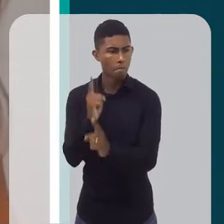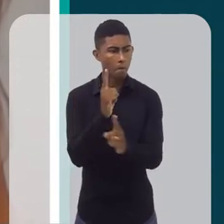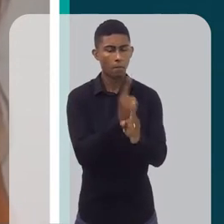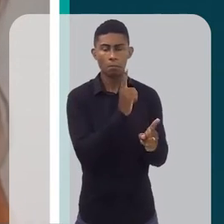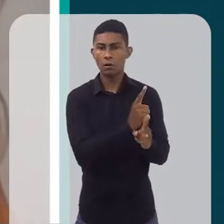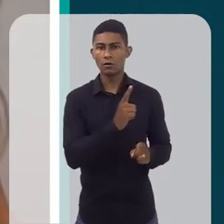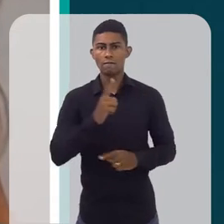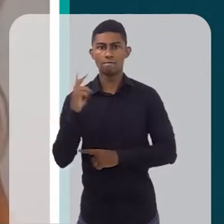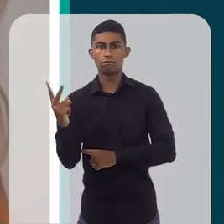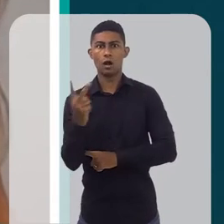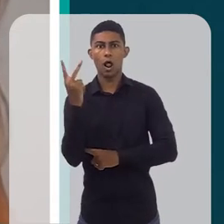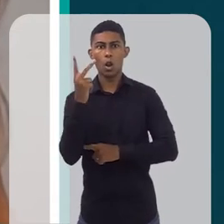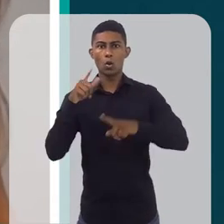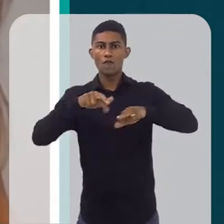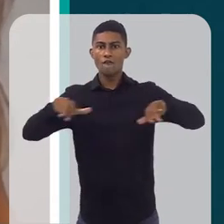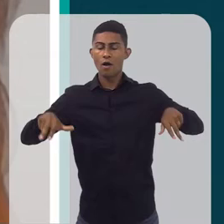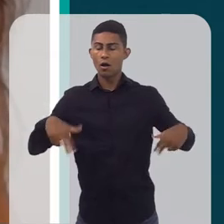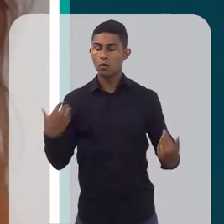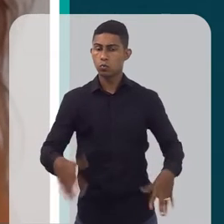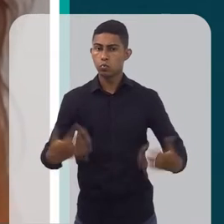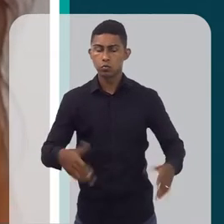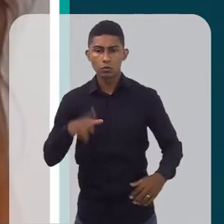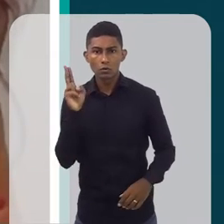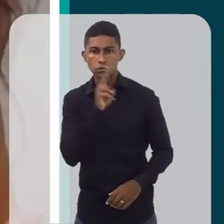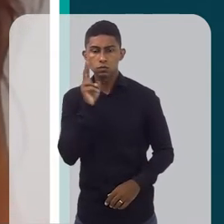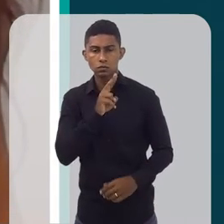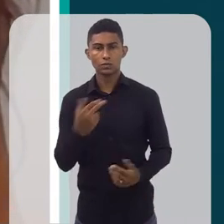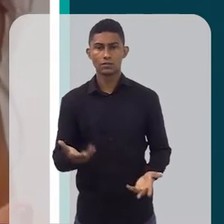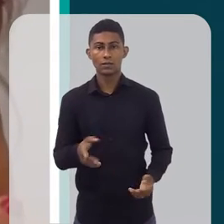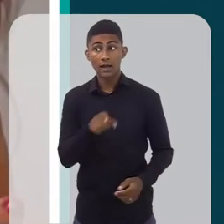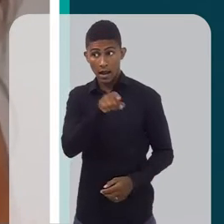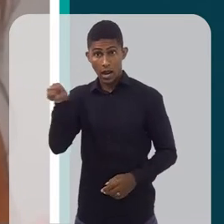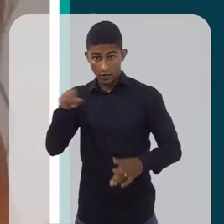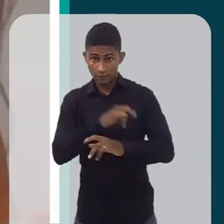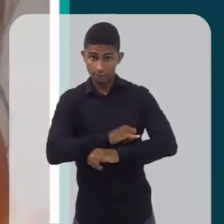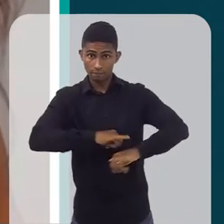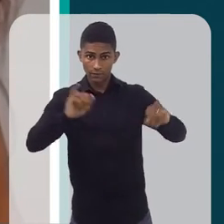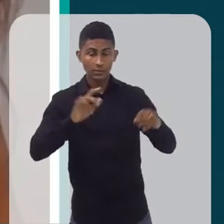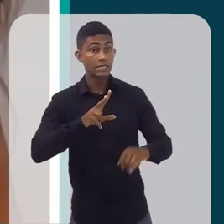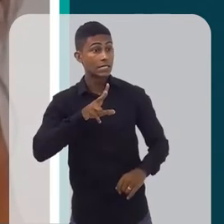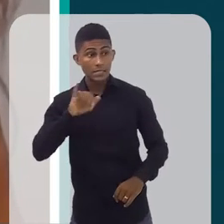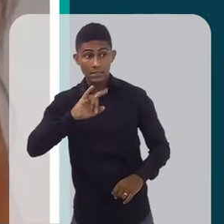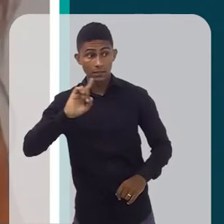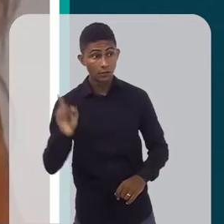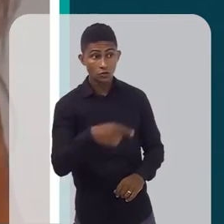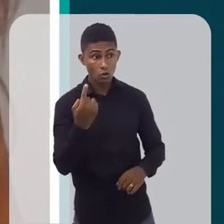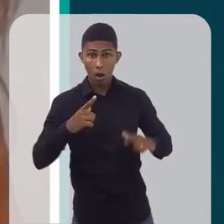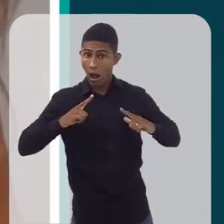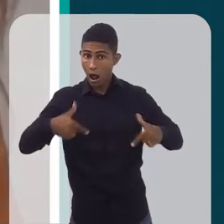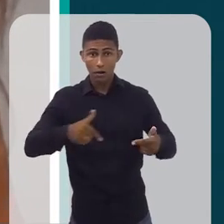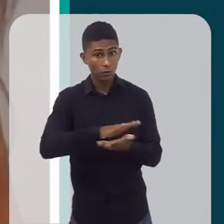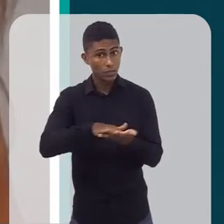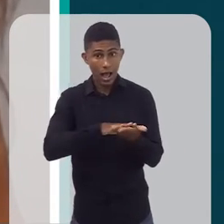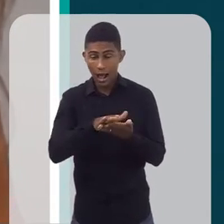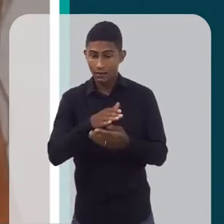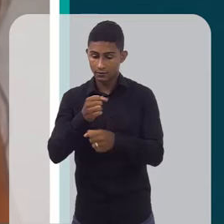são assim alarmantes, né? Então diz que se não se for tomada uma providência